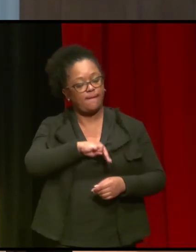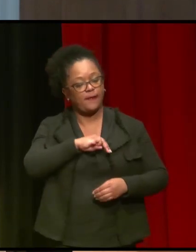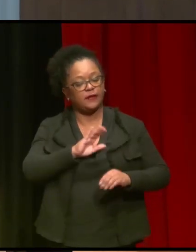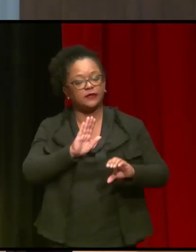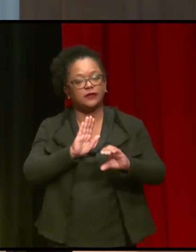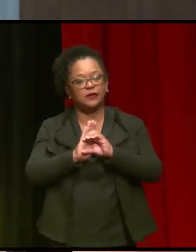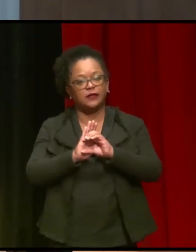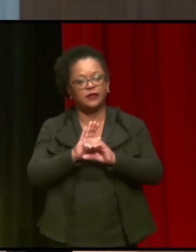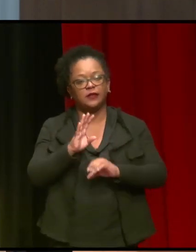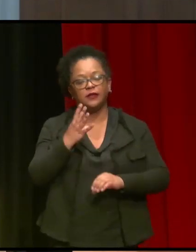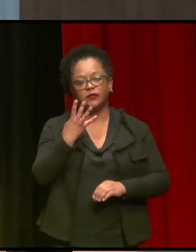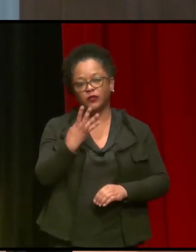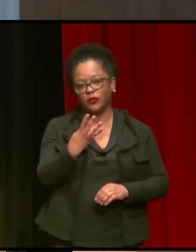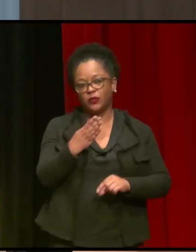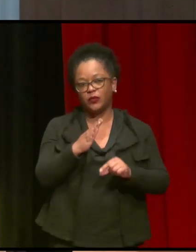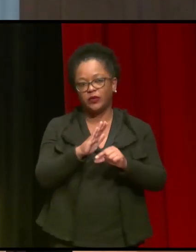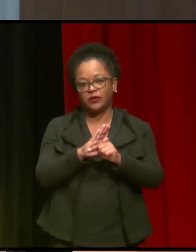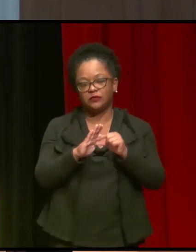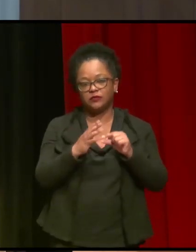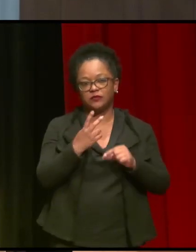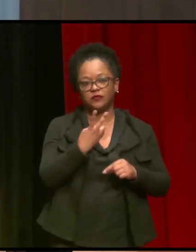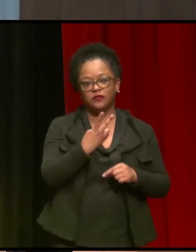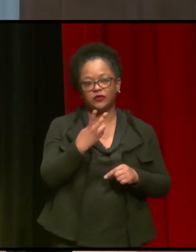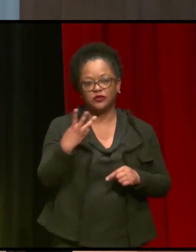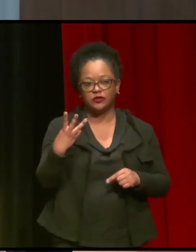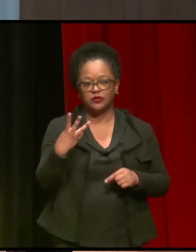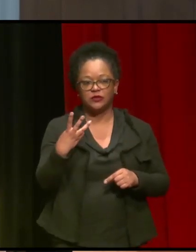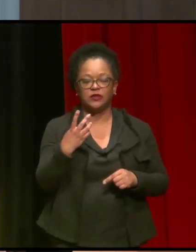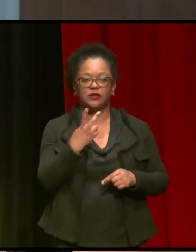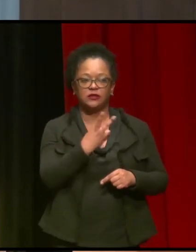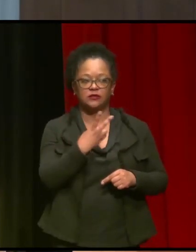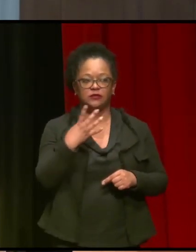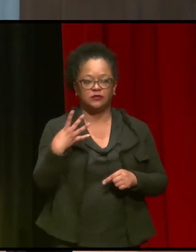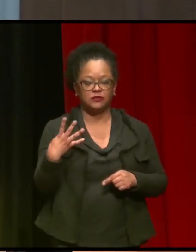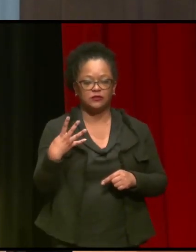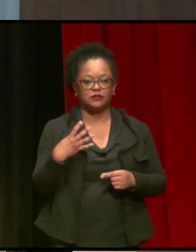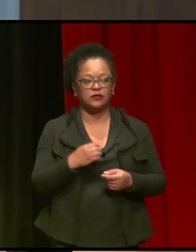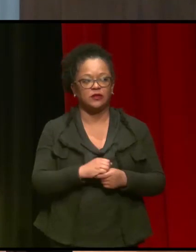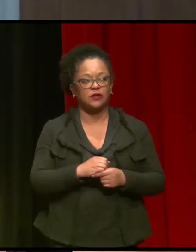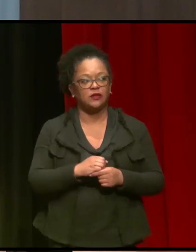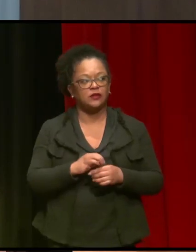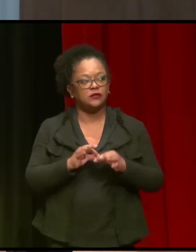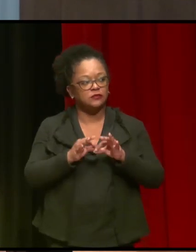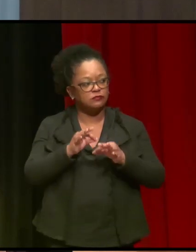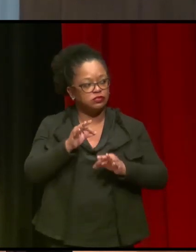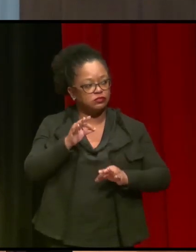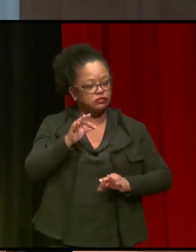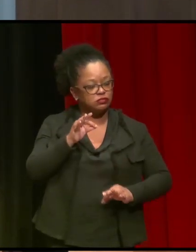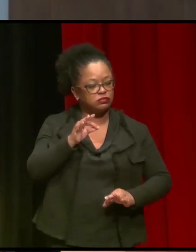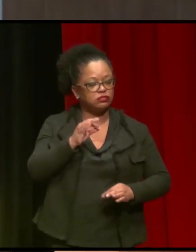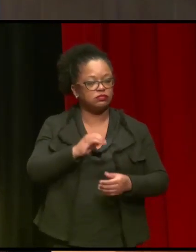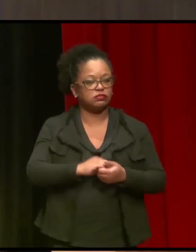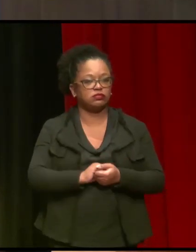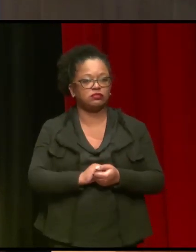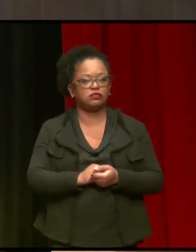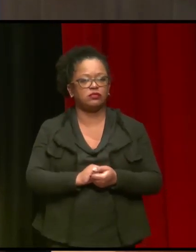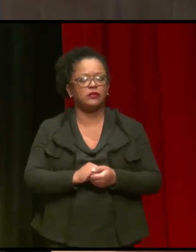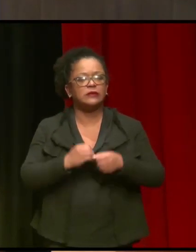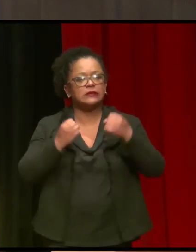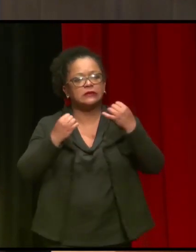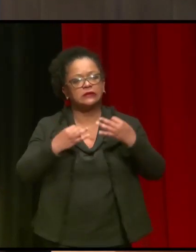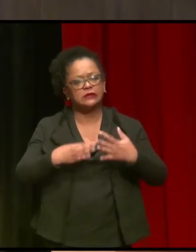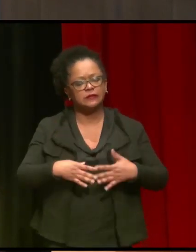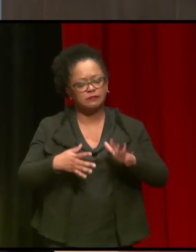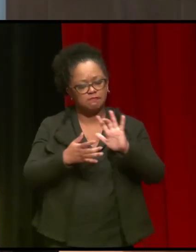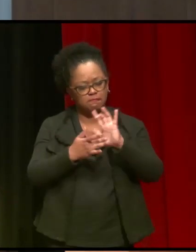a 24, vamos abrir a Bíblia lá? Vamos abrir Mateus, para vocês verem a lista, né? Ele vai falar do que Jesus